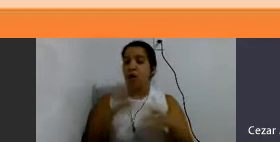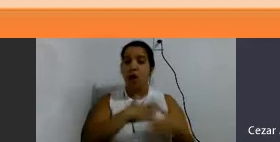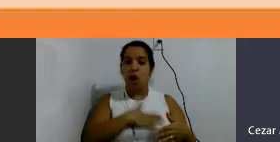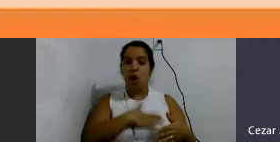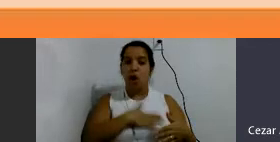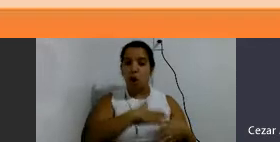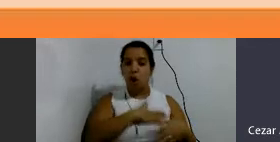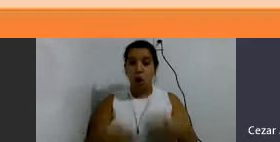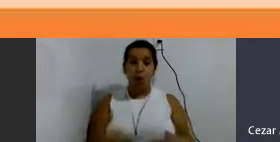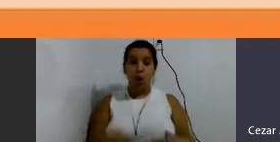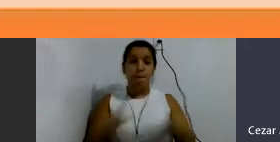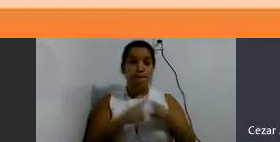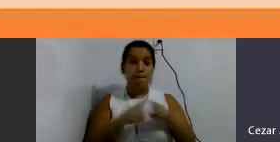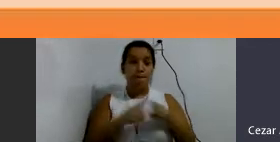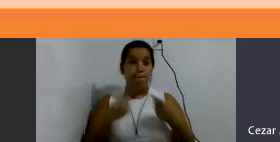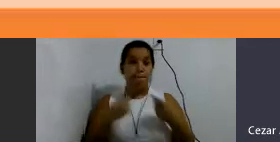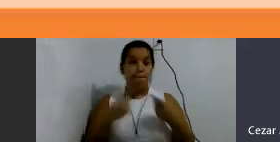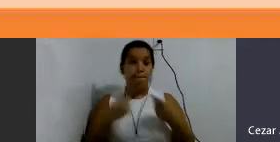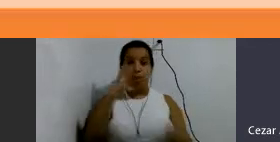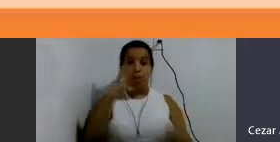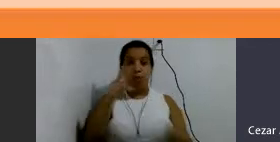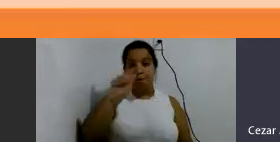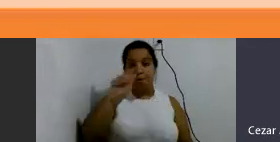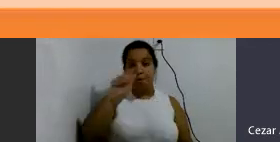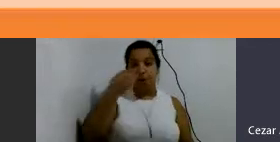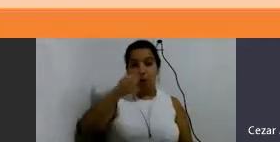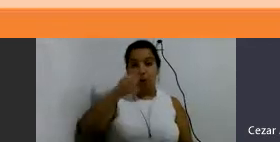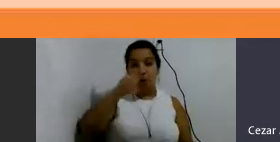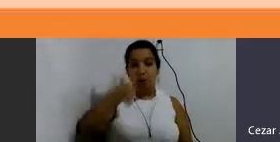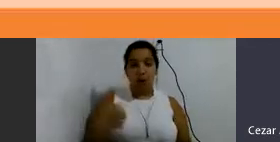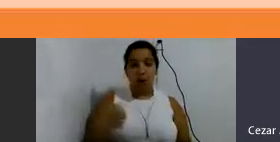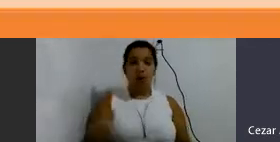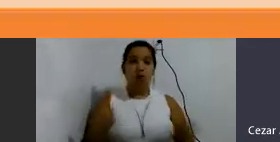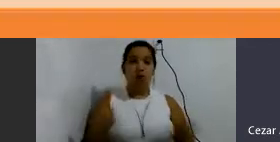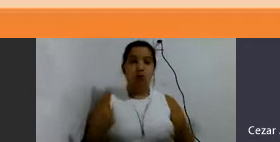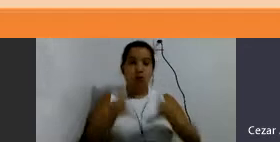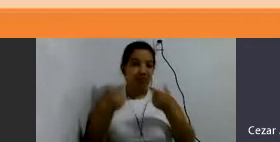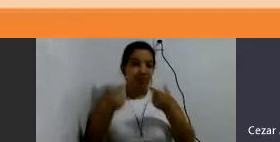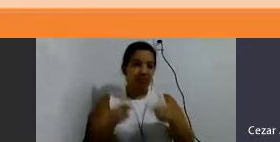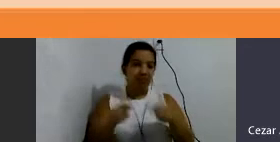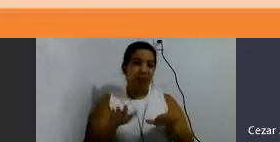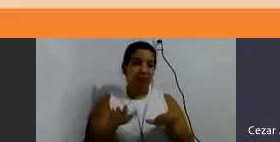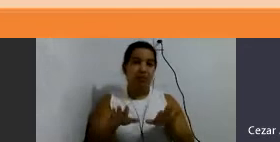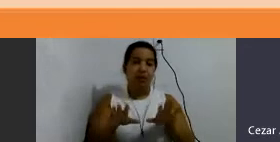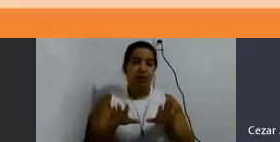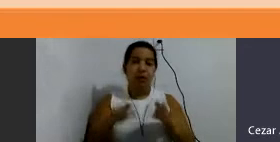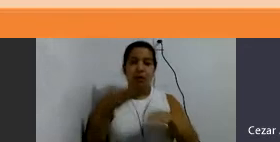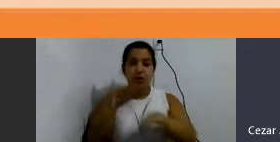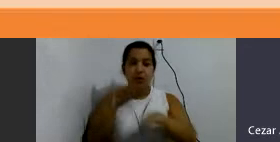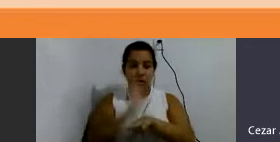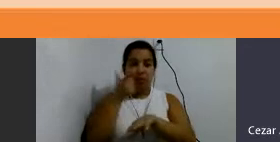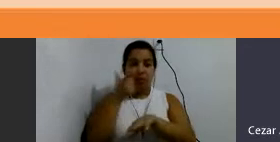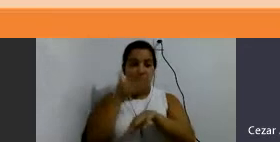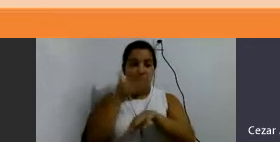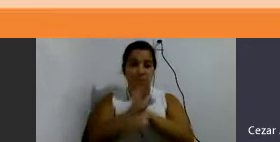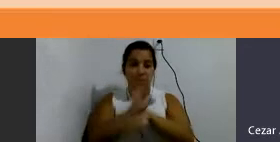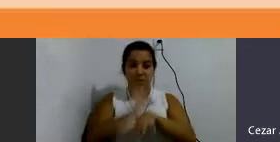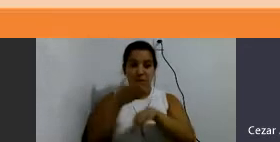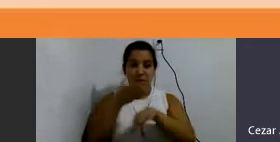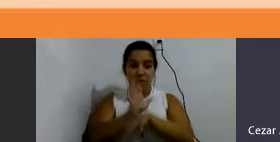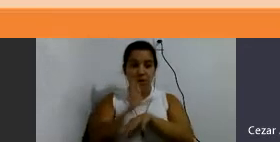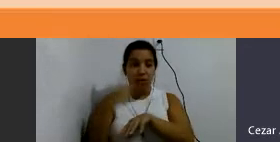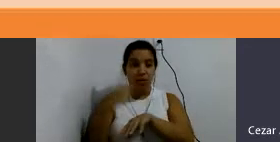sabe que o plasmódio ele não é muito seletivo. Ele tem a capacidade de entrar dentro de uma célula e sair. Não só da